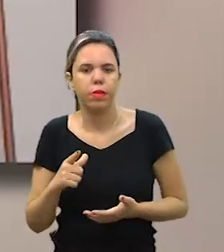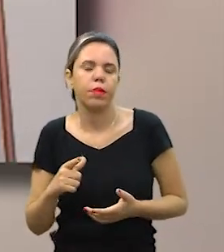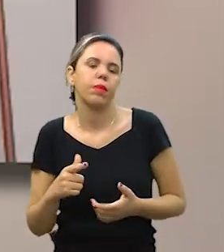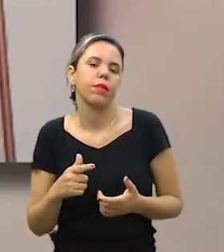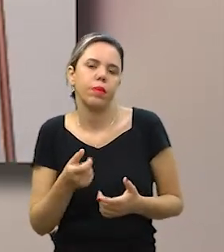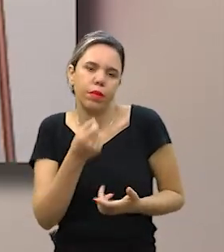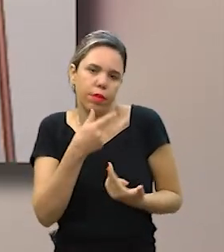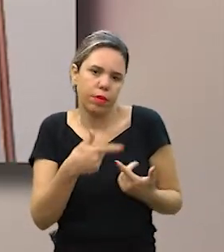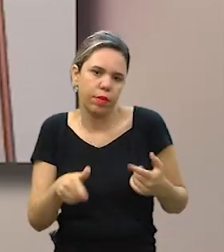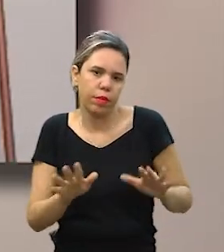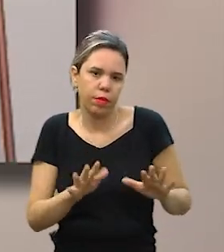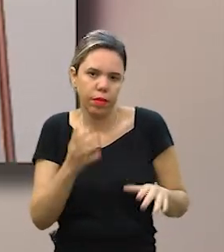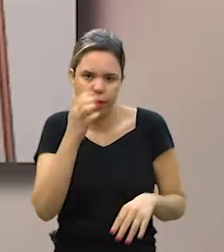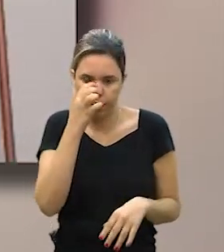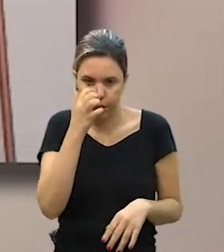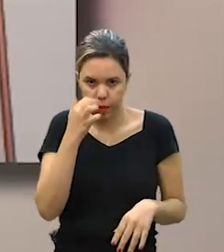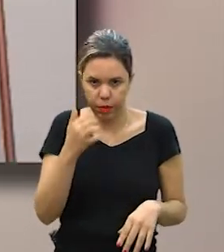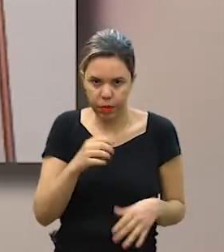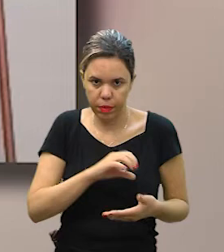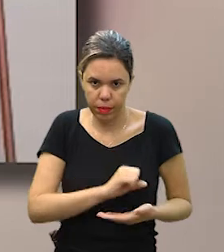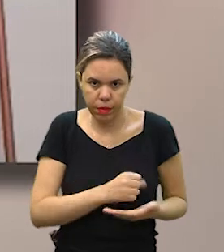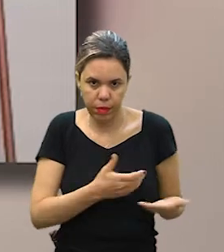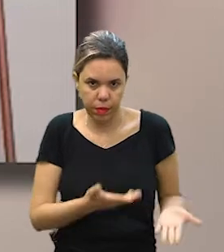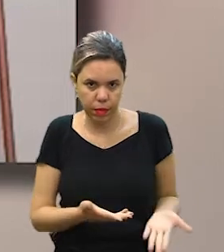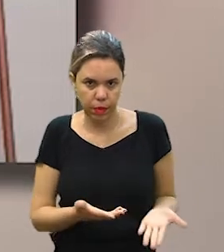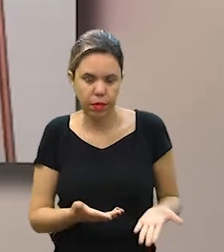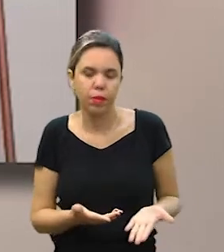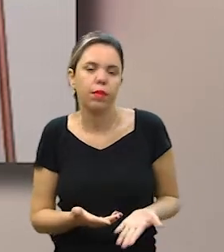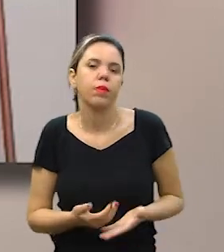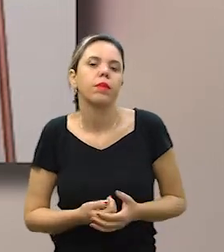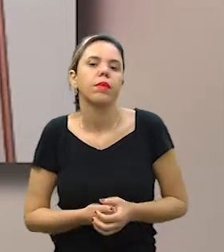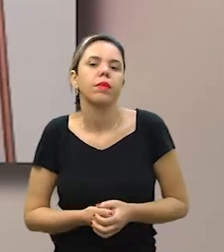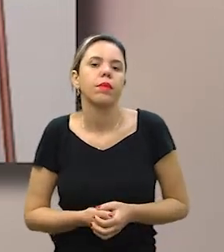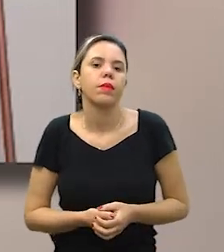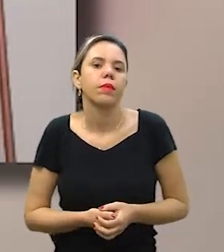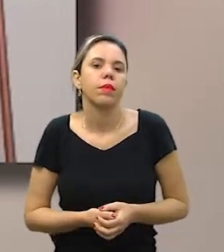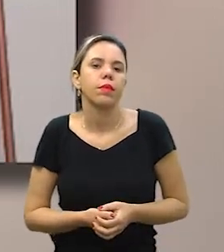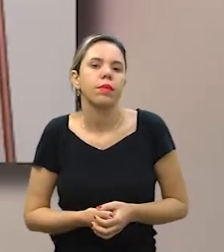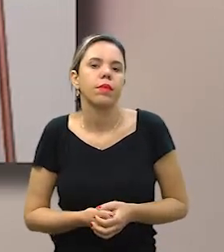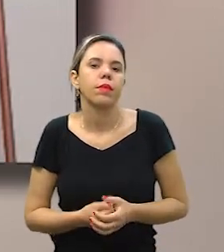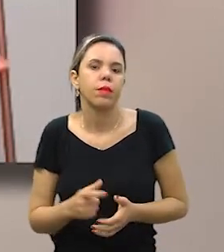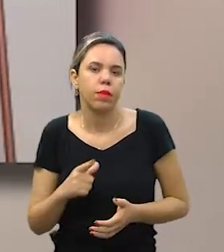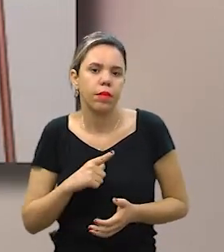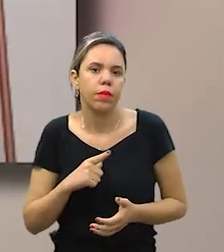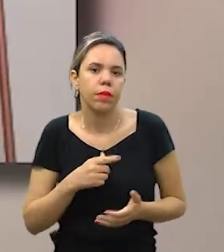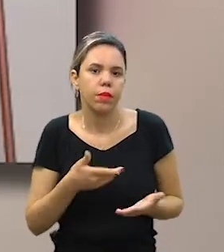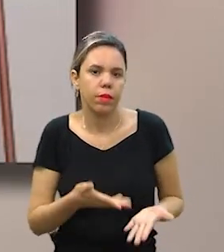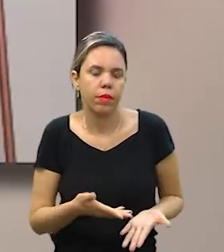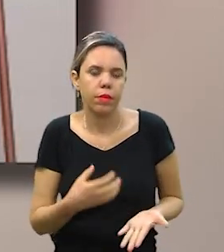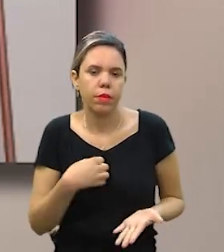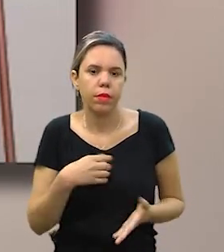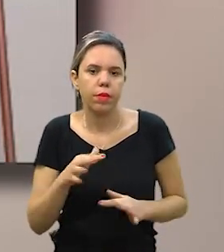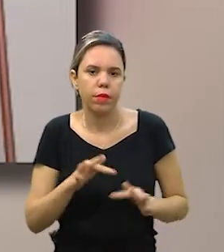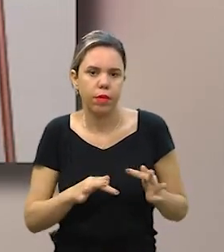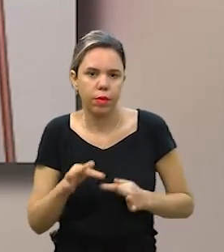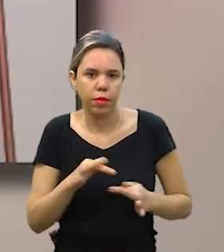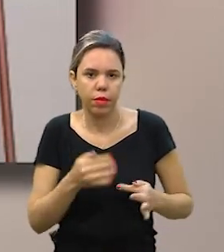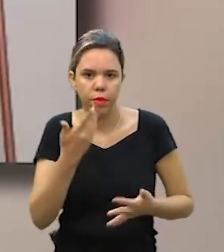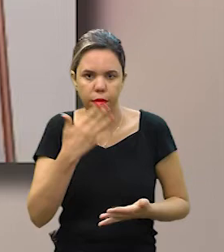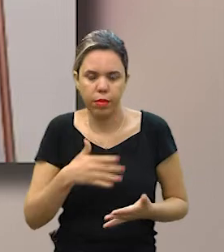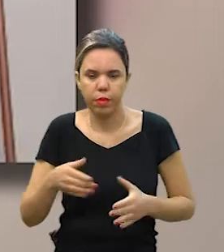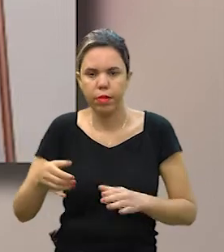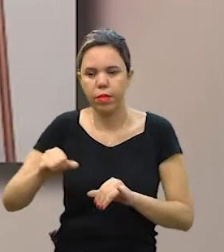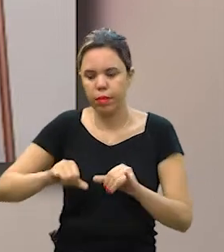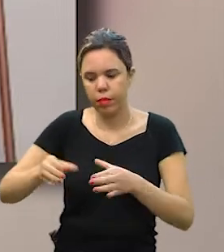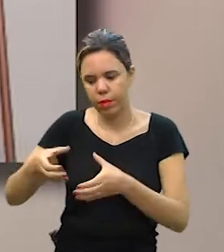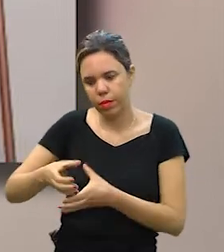uma contraindicação para essa amamentação em seio materno, nós temos aí as fórmulas